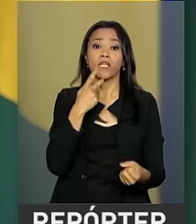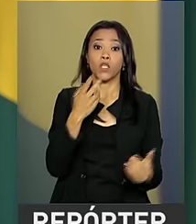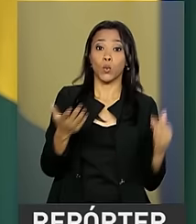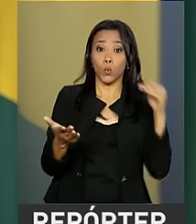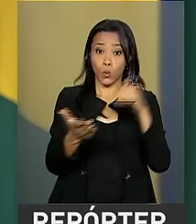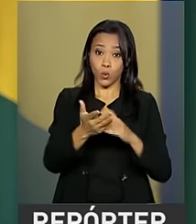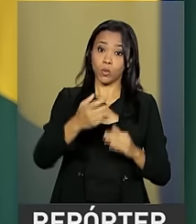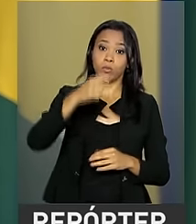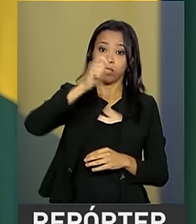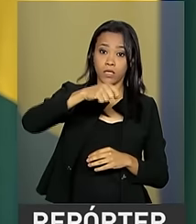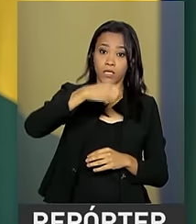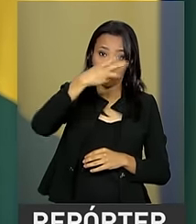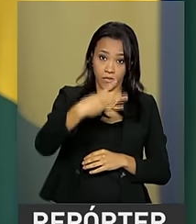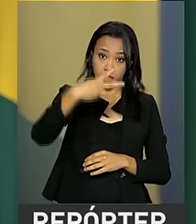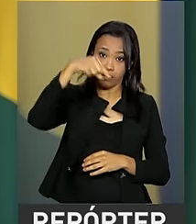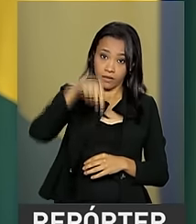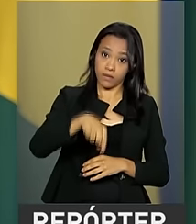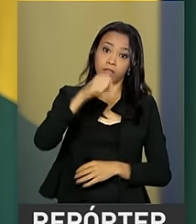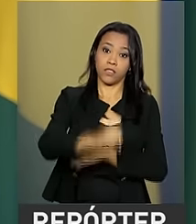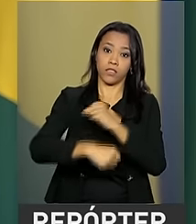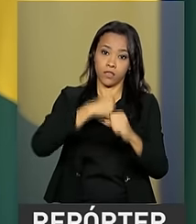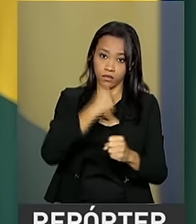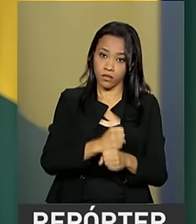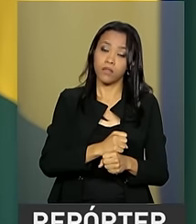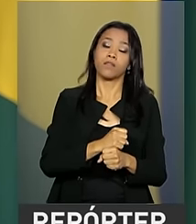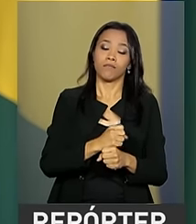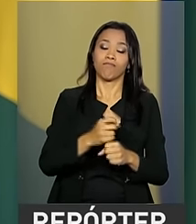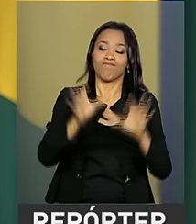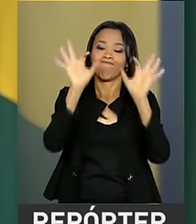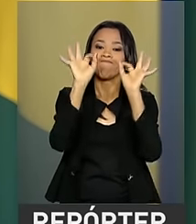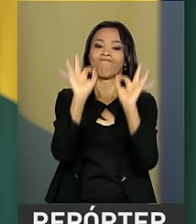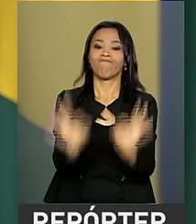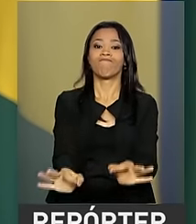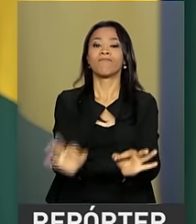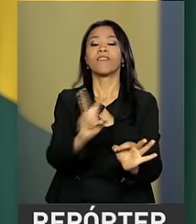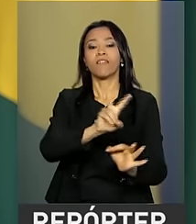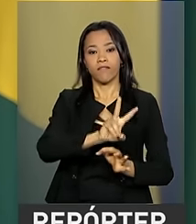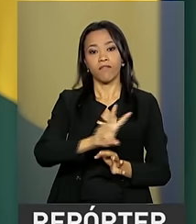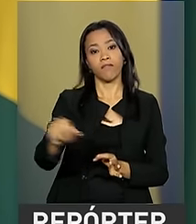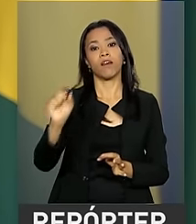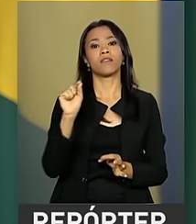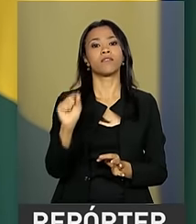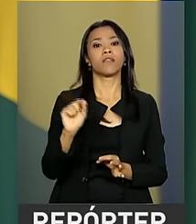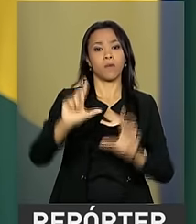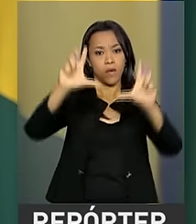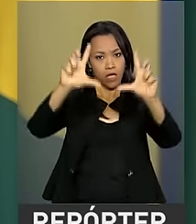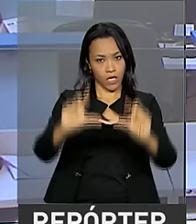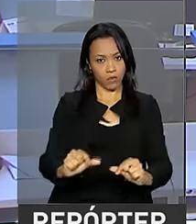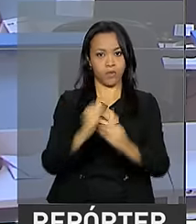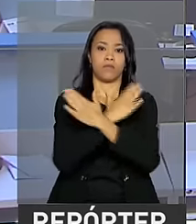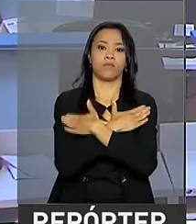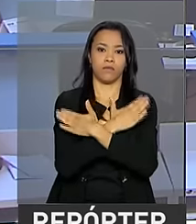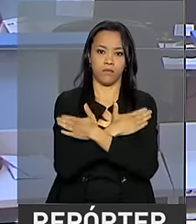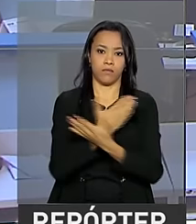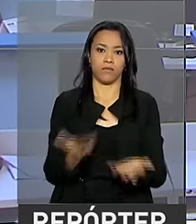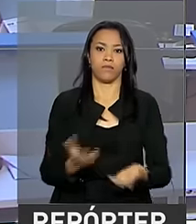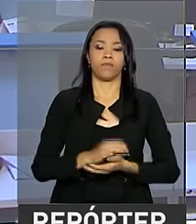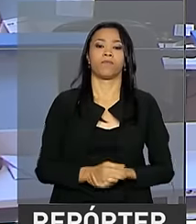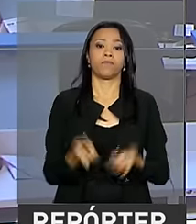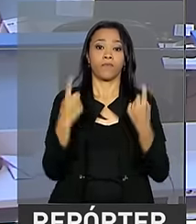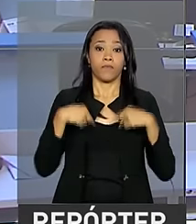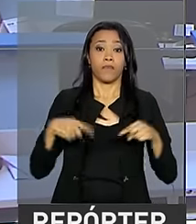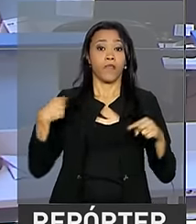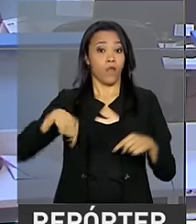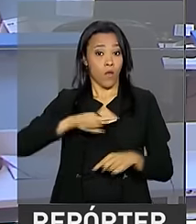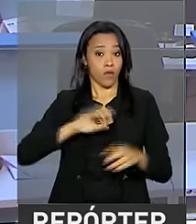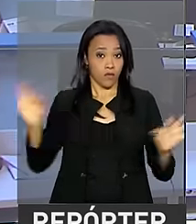trimestre deste ano, seguramente nós teremos uma redução do desemprego. Bom, e nós ficamos